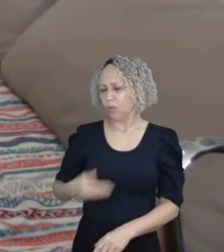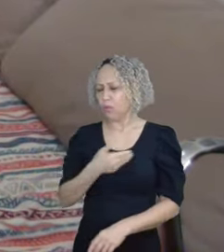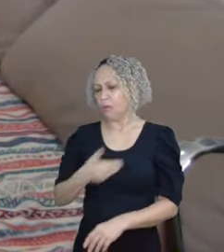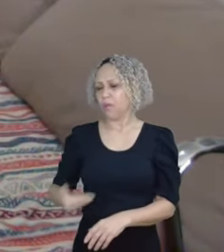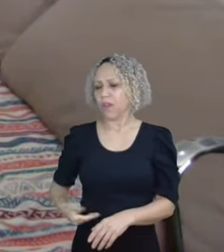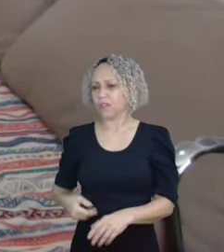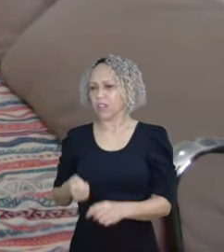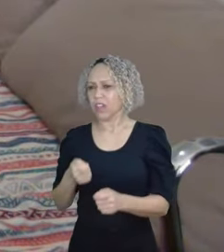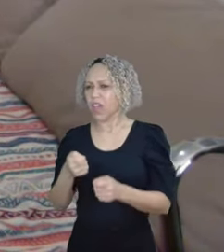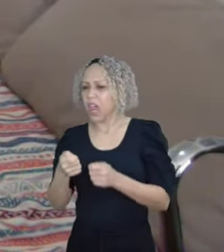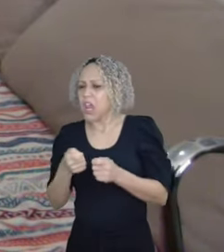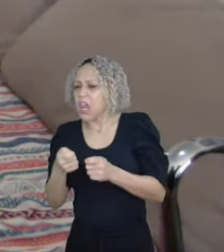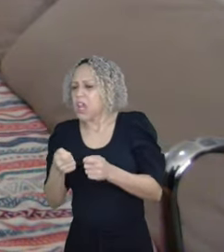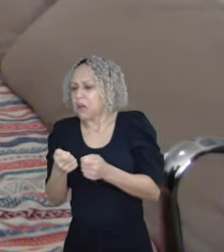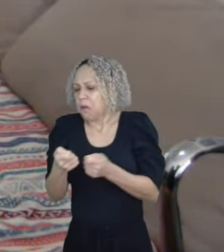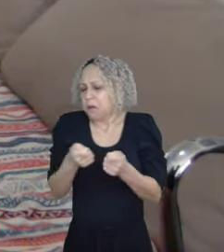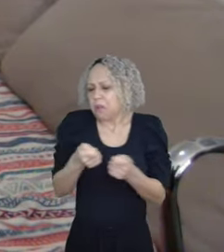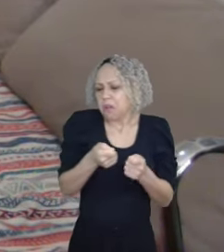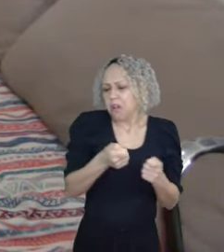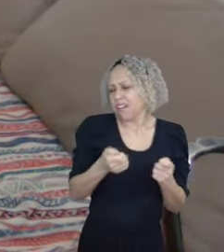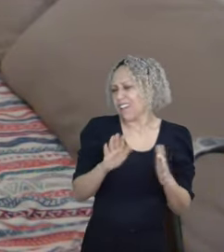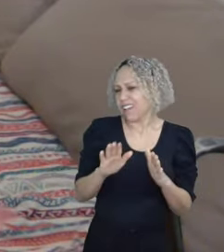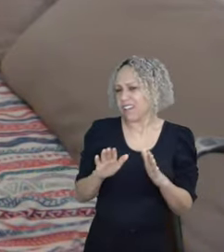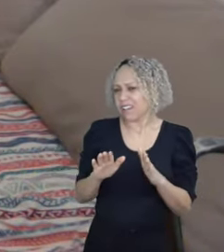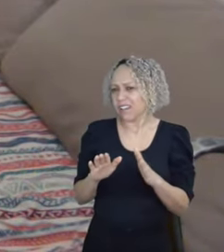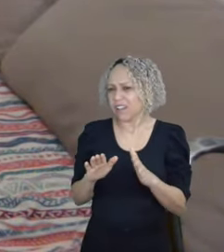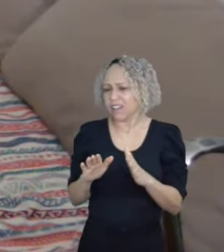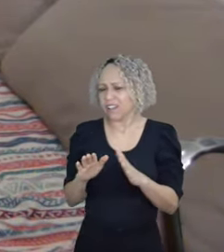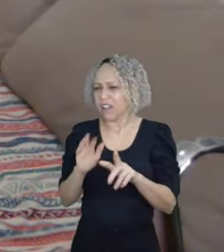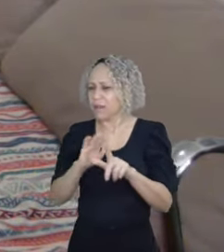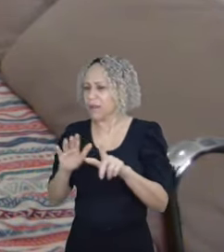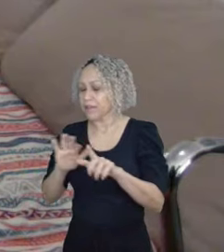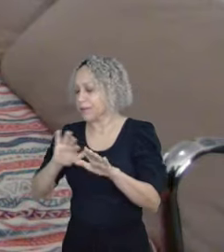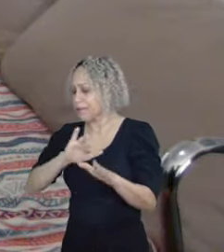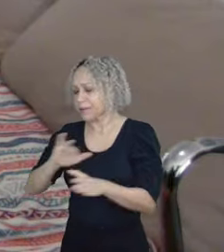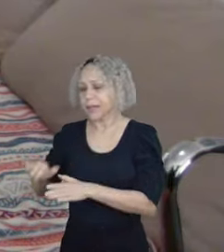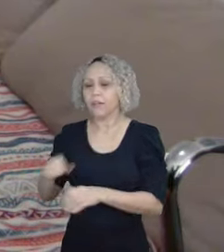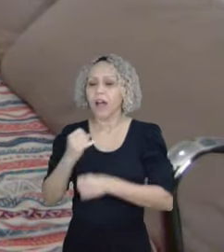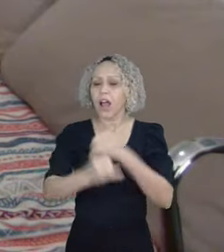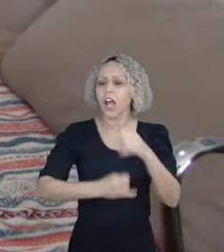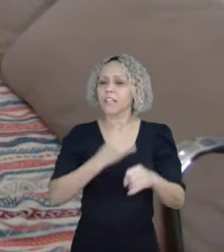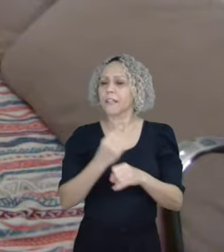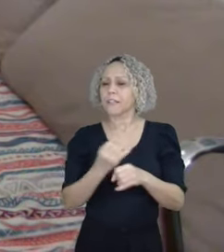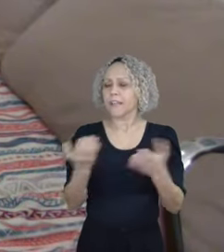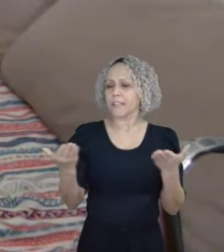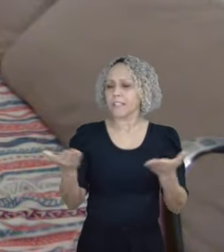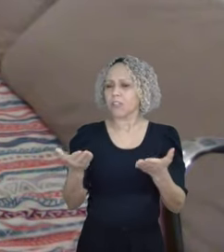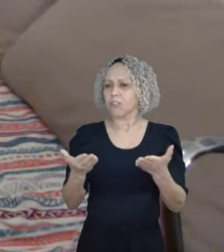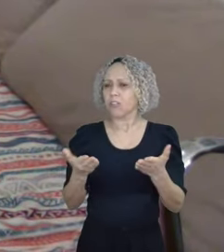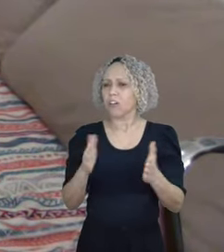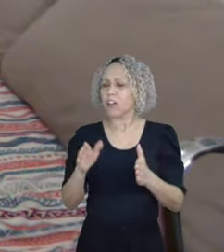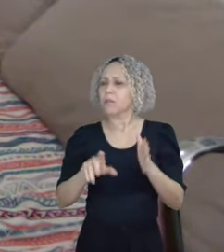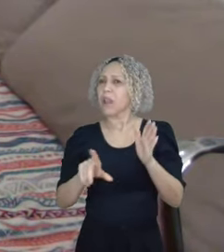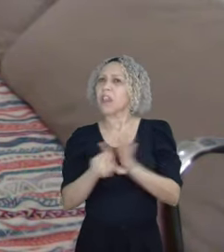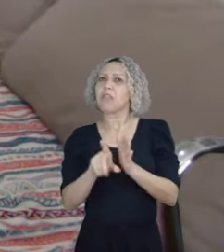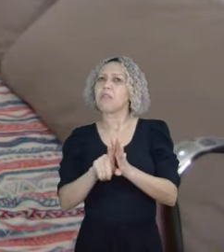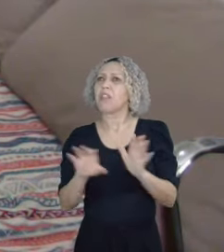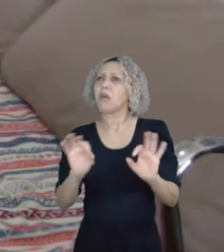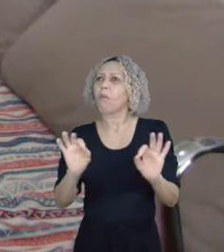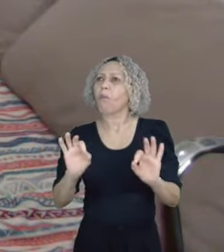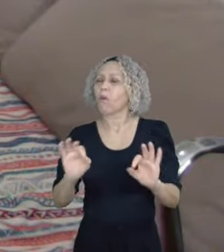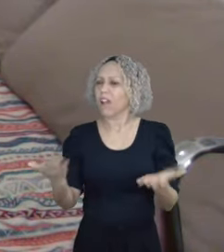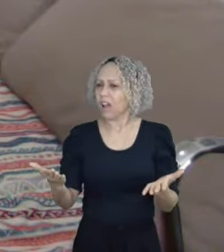internet hoje virou uma terra sem lei e ainda é mais perigoso ainda agora porque a gente tem a inteligência artificial e ficou cada vez